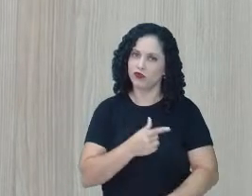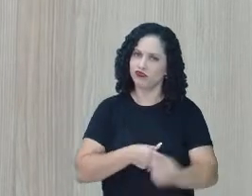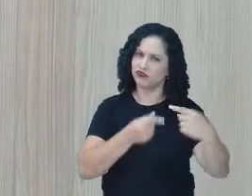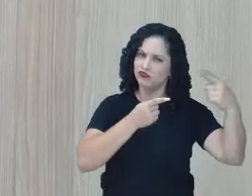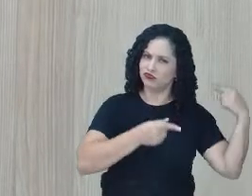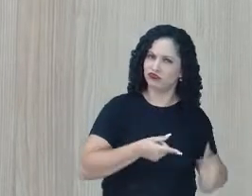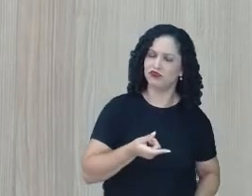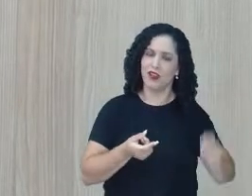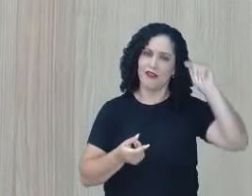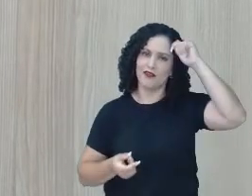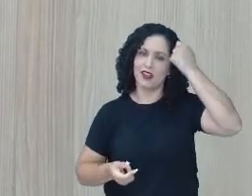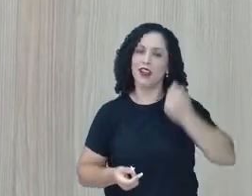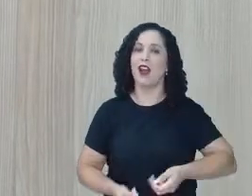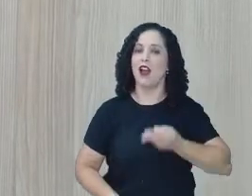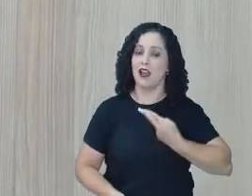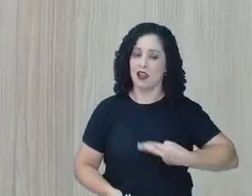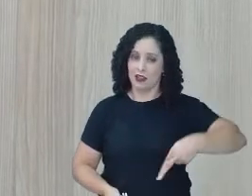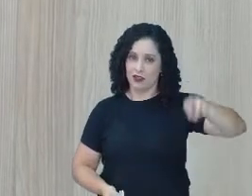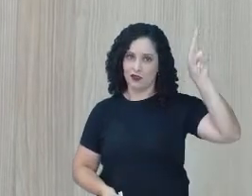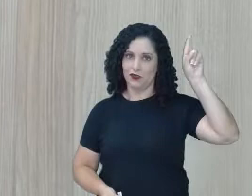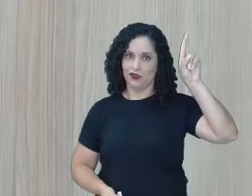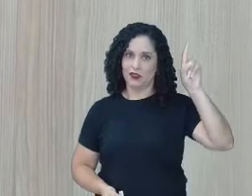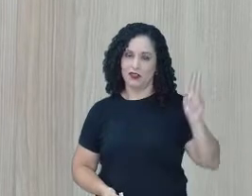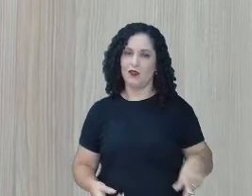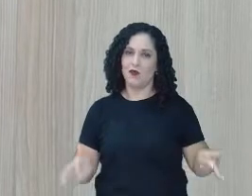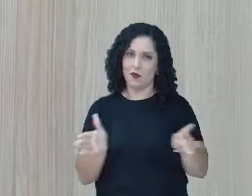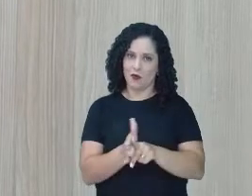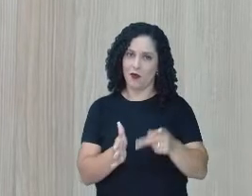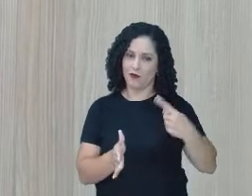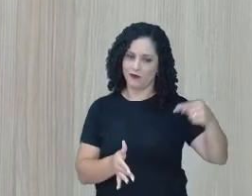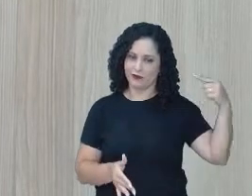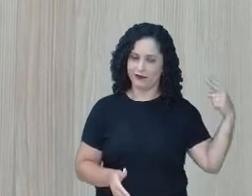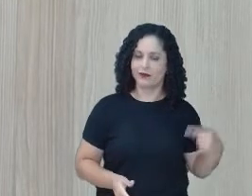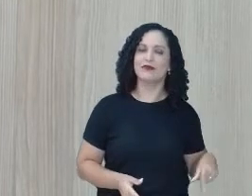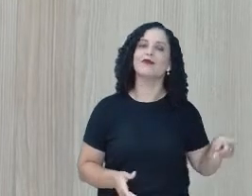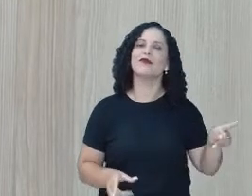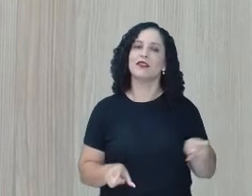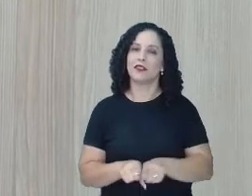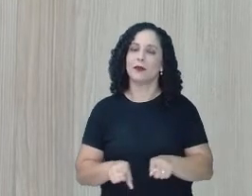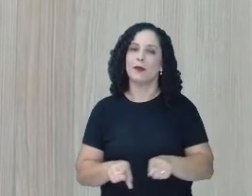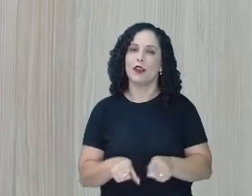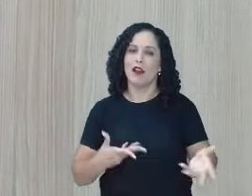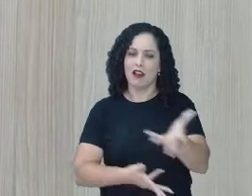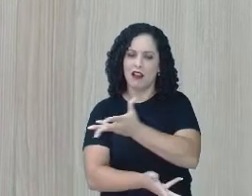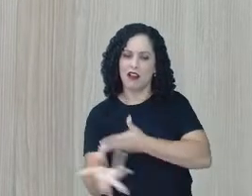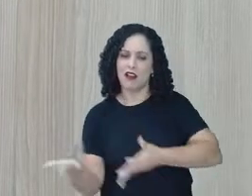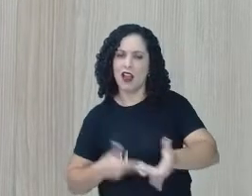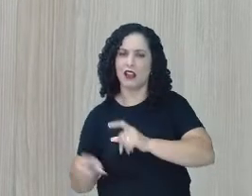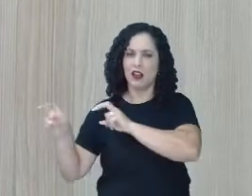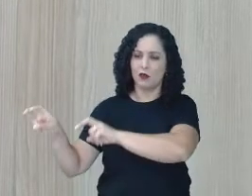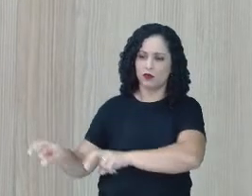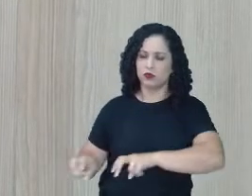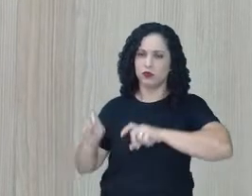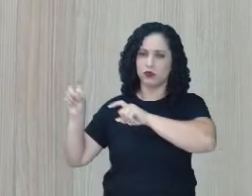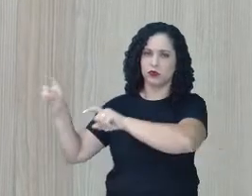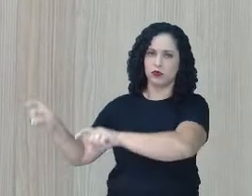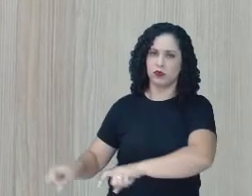tem a religião e a religiosidade, né, associadas à Umbanda, ao Candomblé,